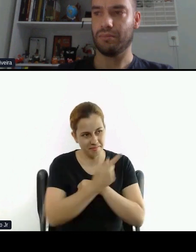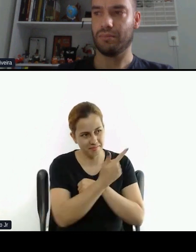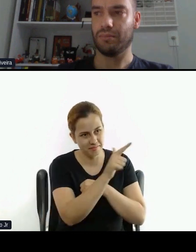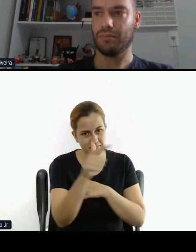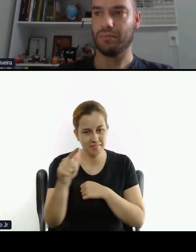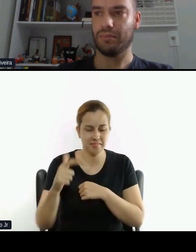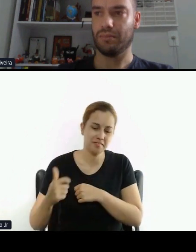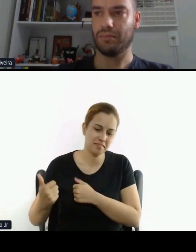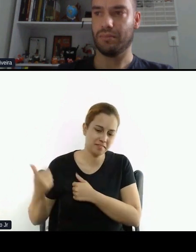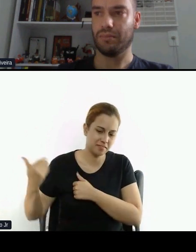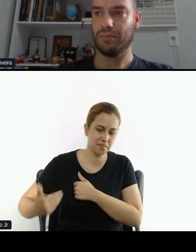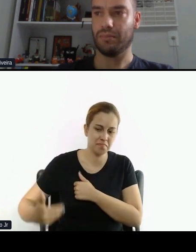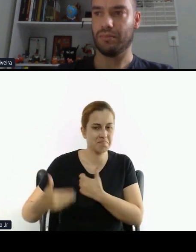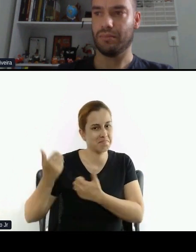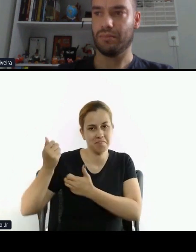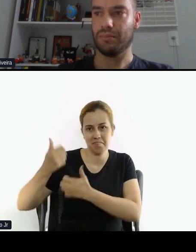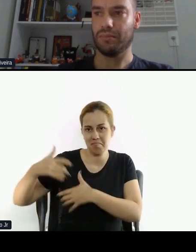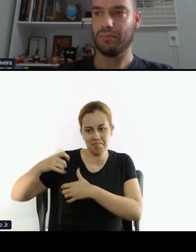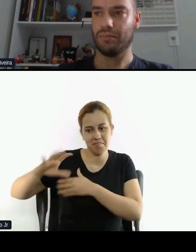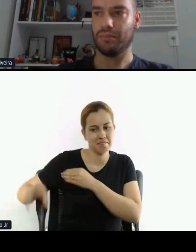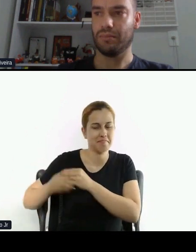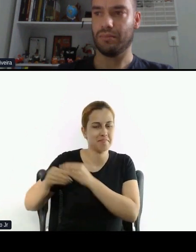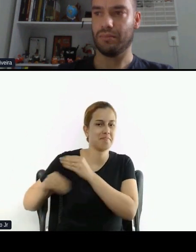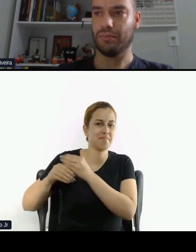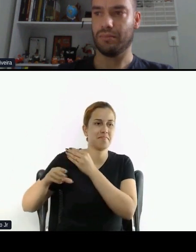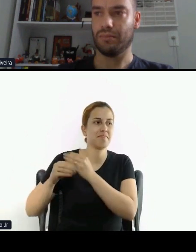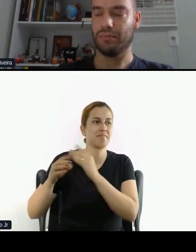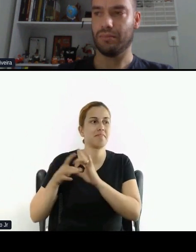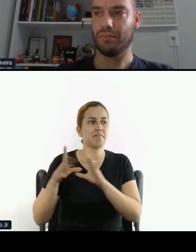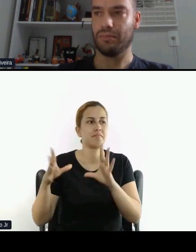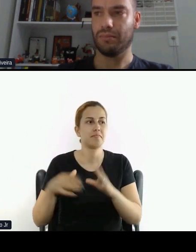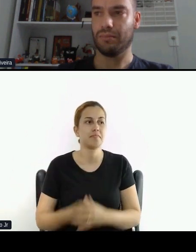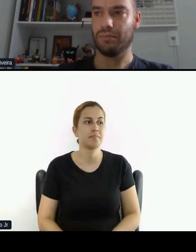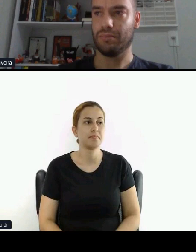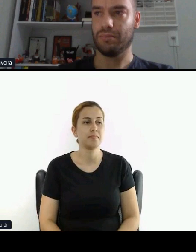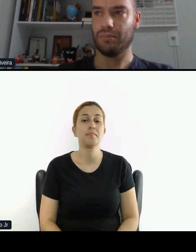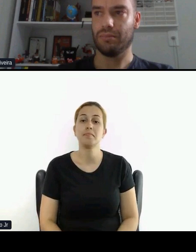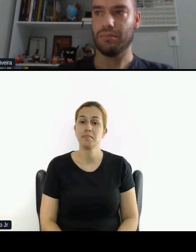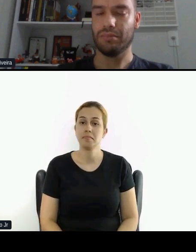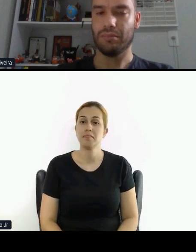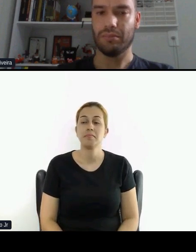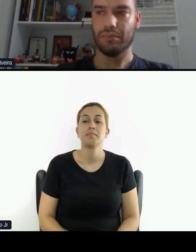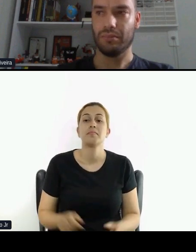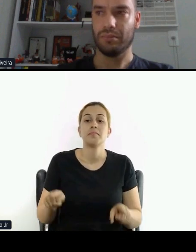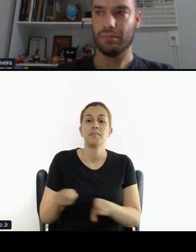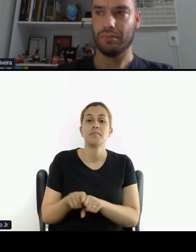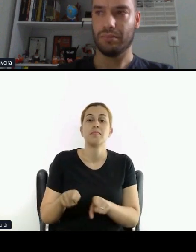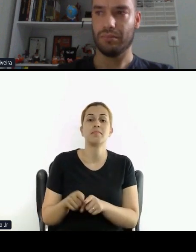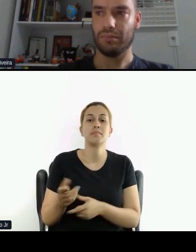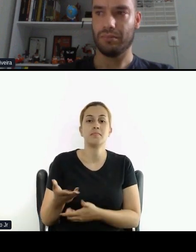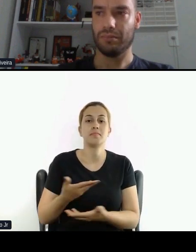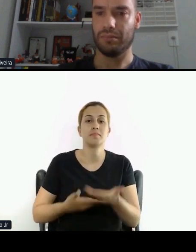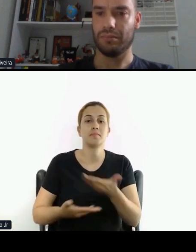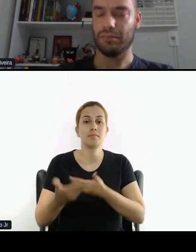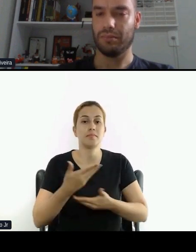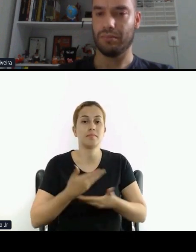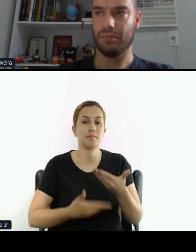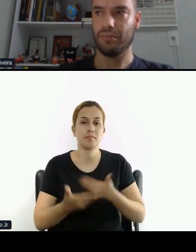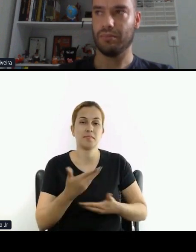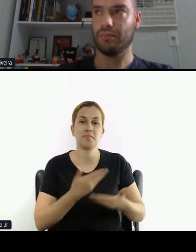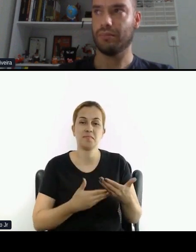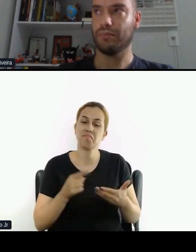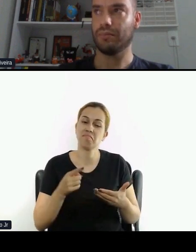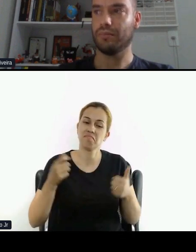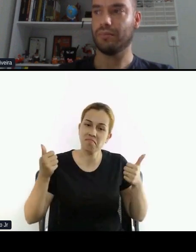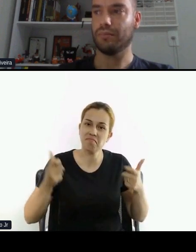também. Não, legal, Antônio. Eu posso compartilhar também. Hum. Muito tem essa visão que você trouxe